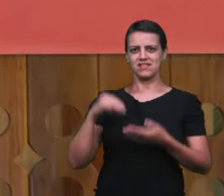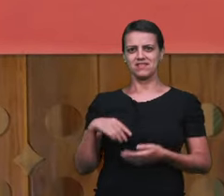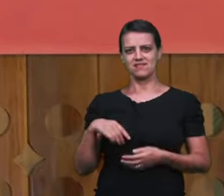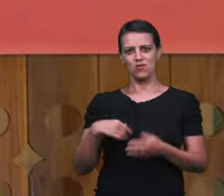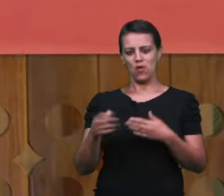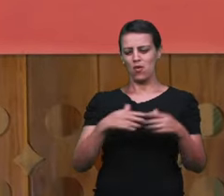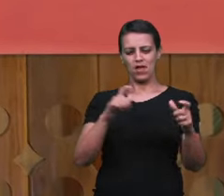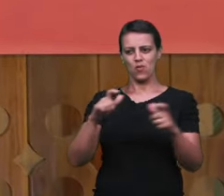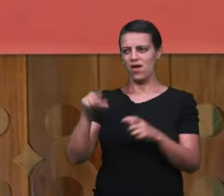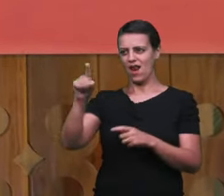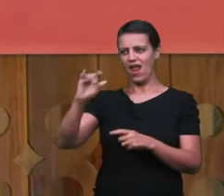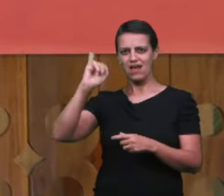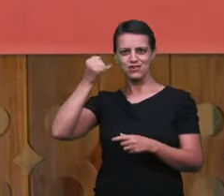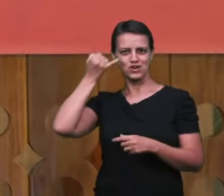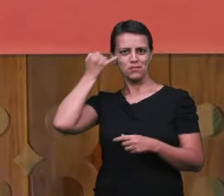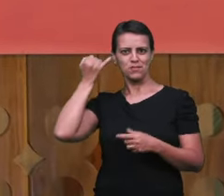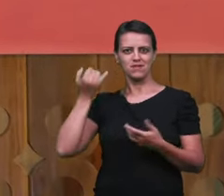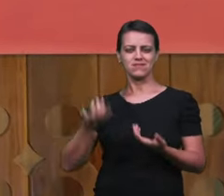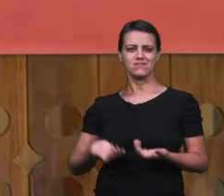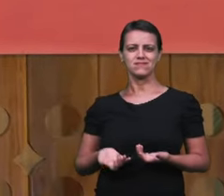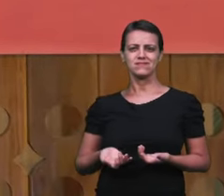irmãos,